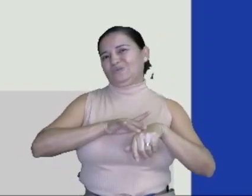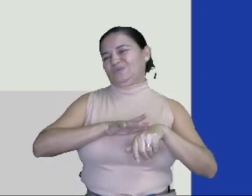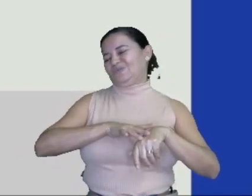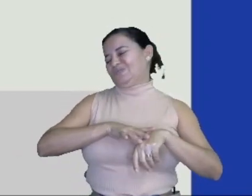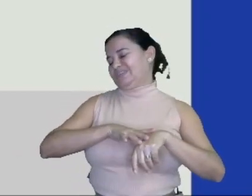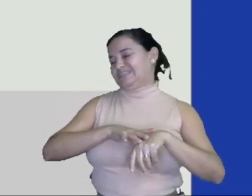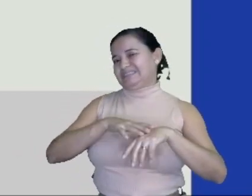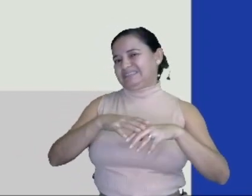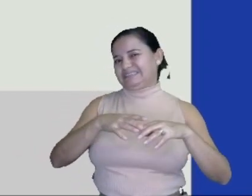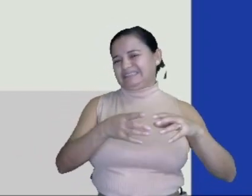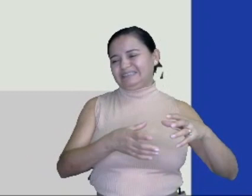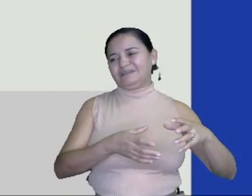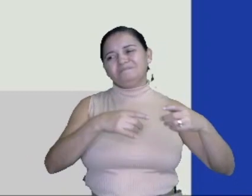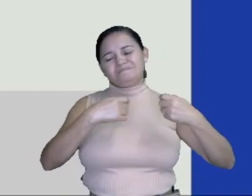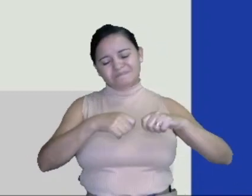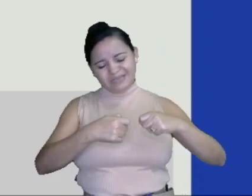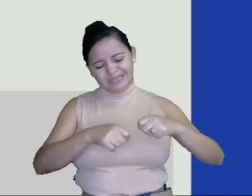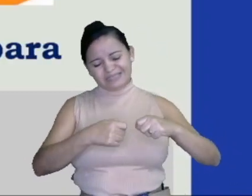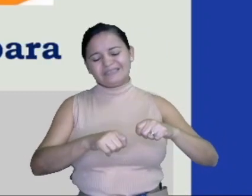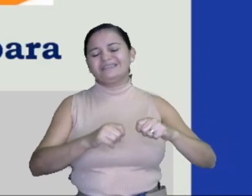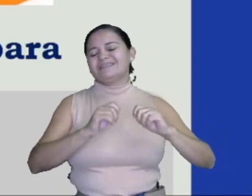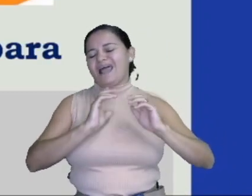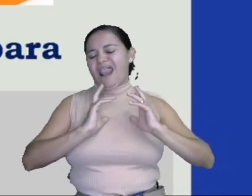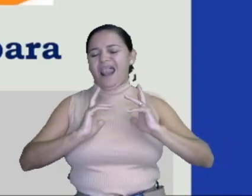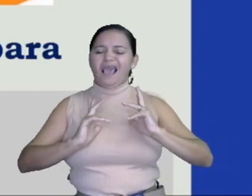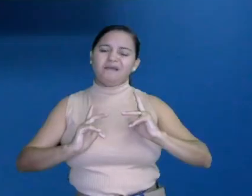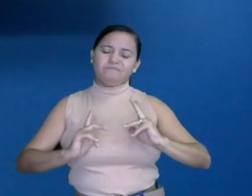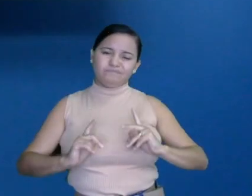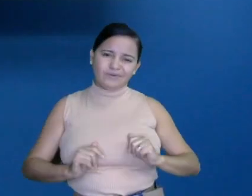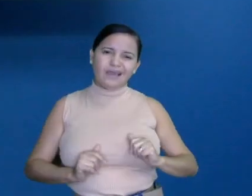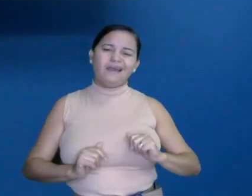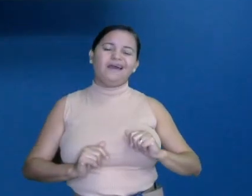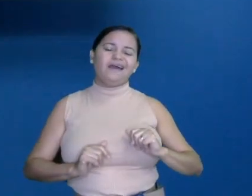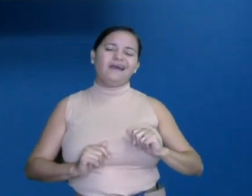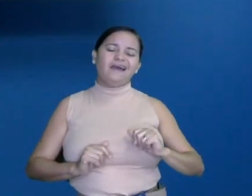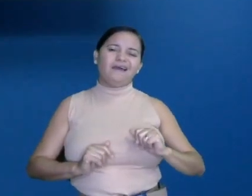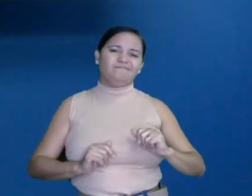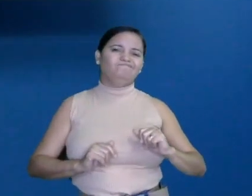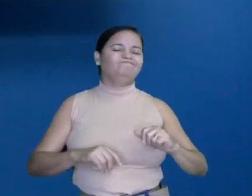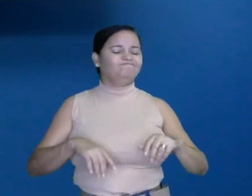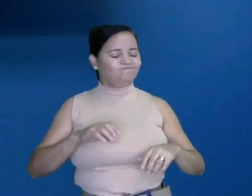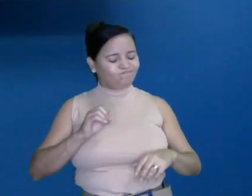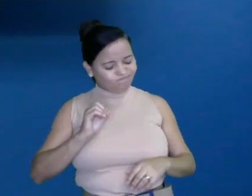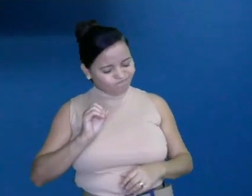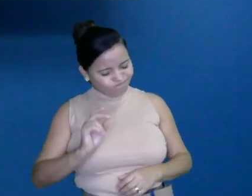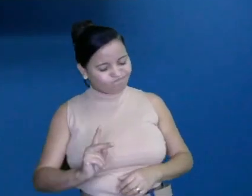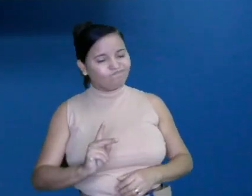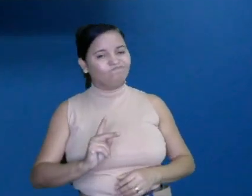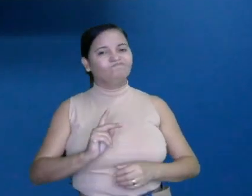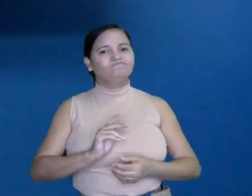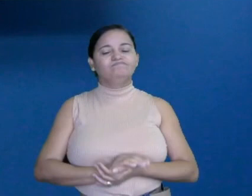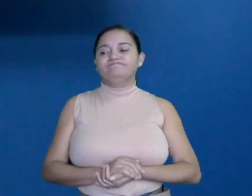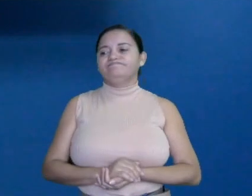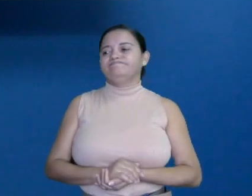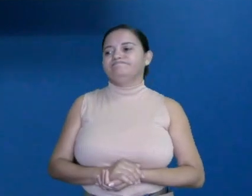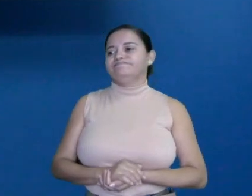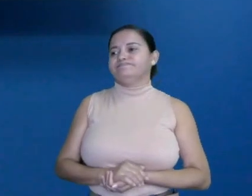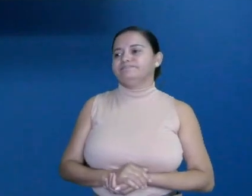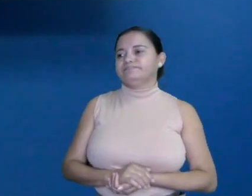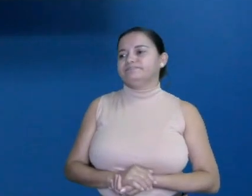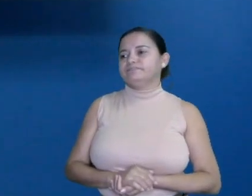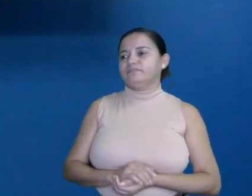na sua comida se você não higienizá-la corretamente, ok? E o que deve